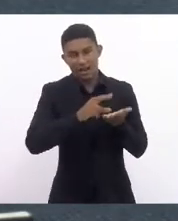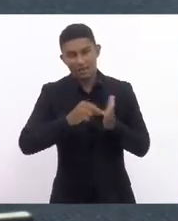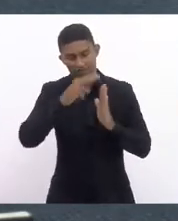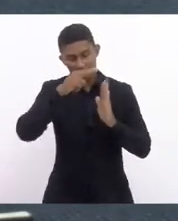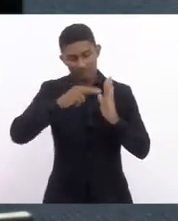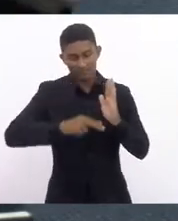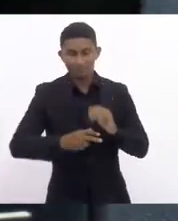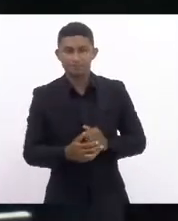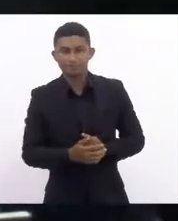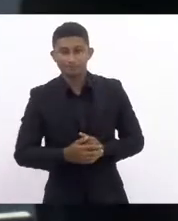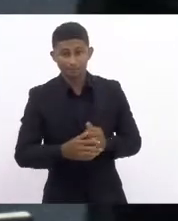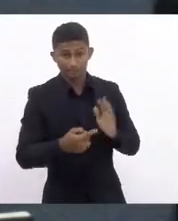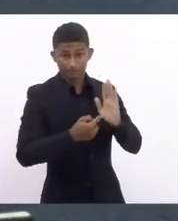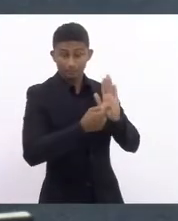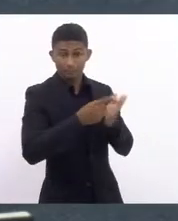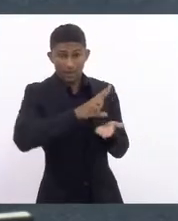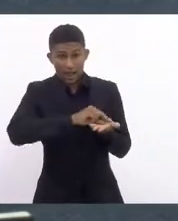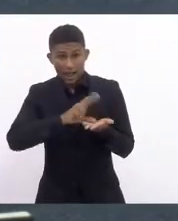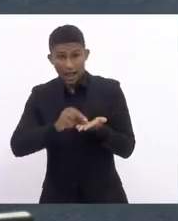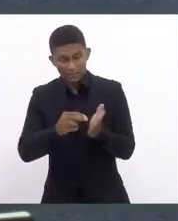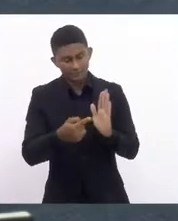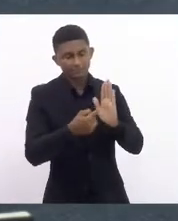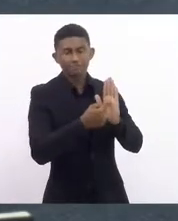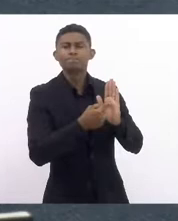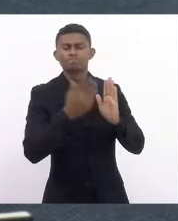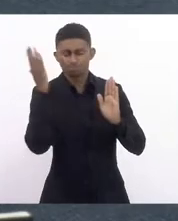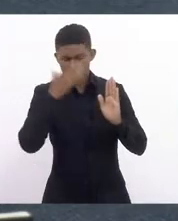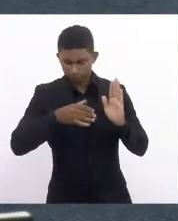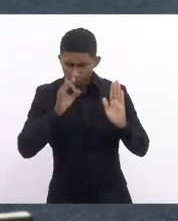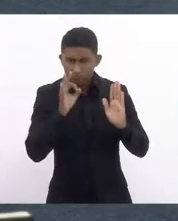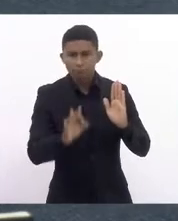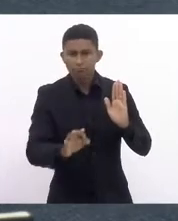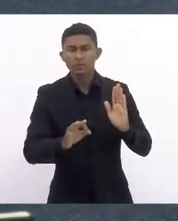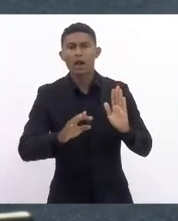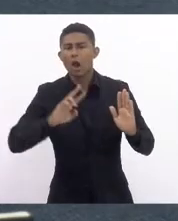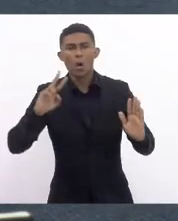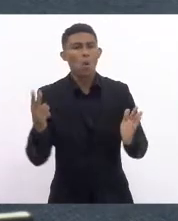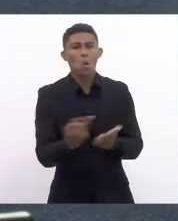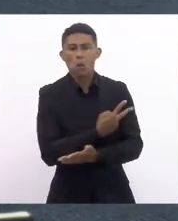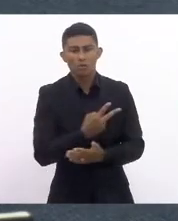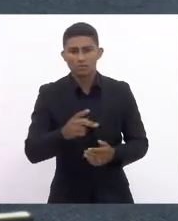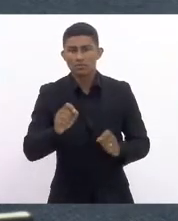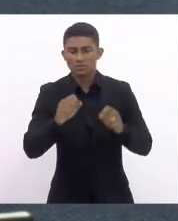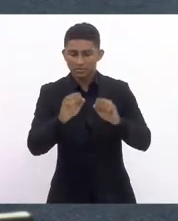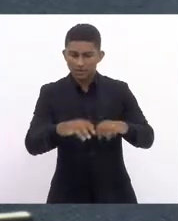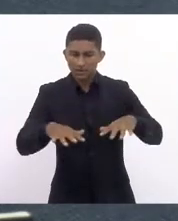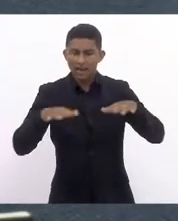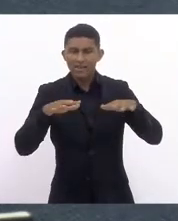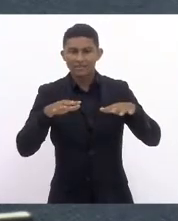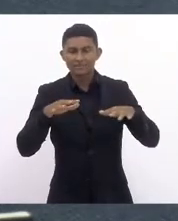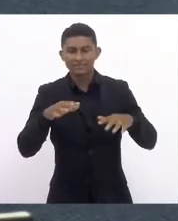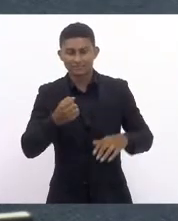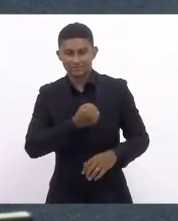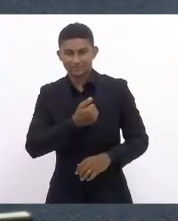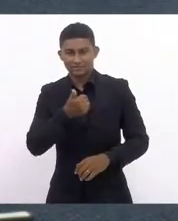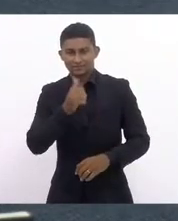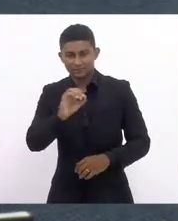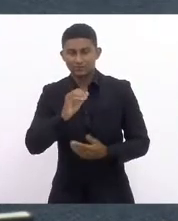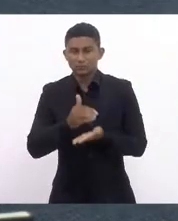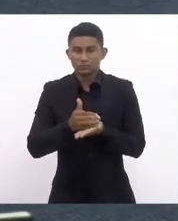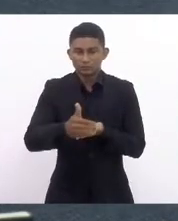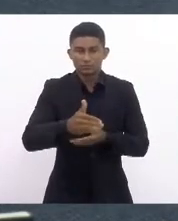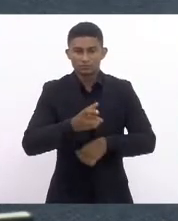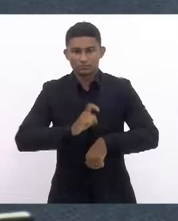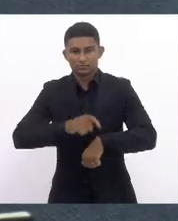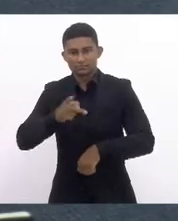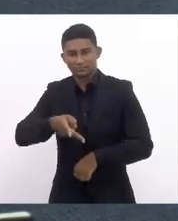A ata reflete com exatidão o ocorrido na 10ª sessão ordinária, que, iniciada às 14